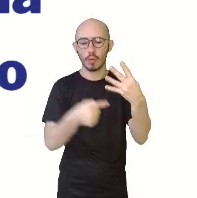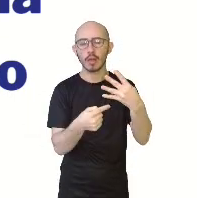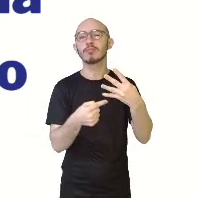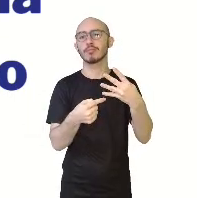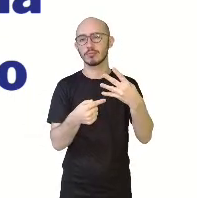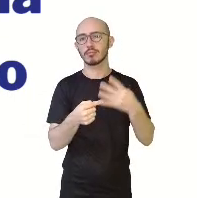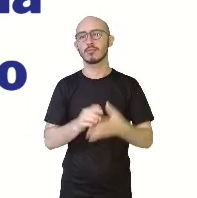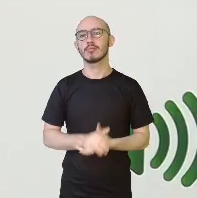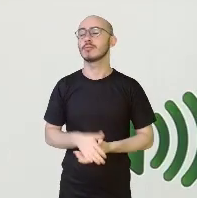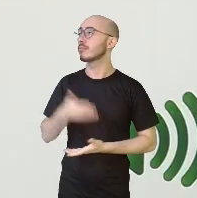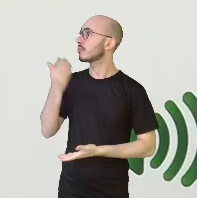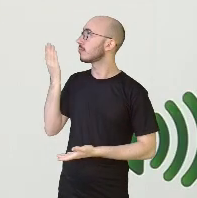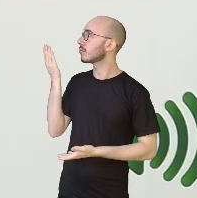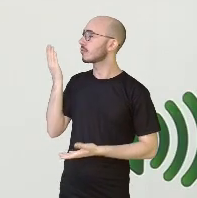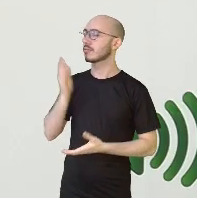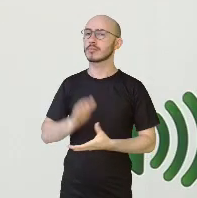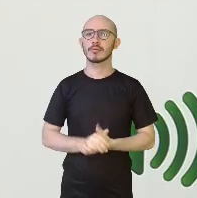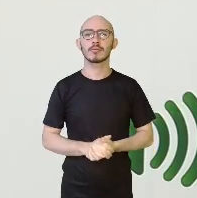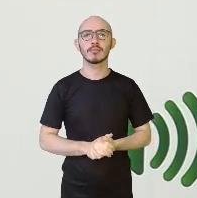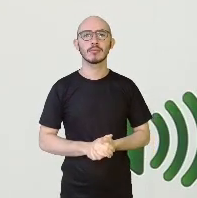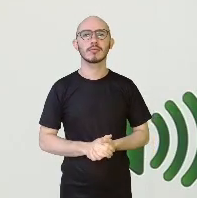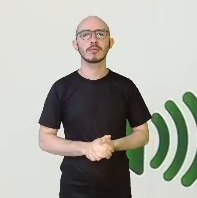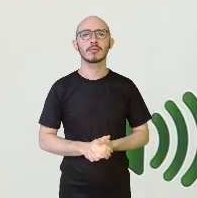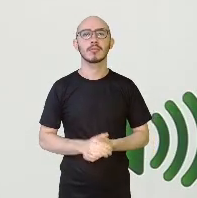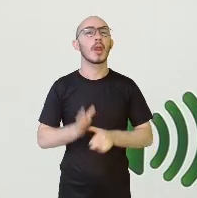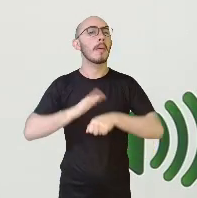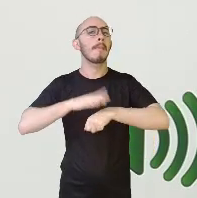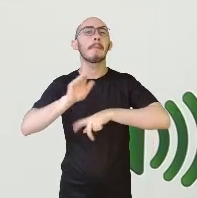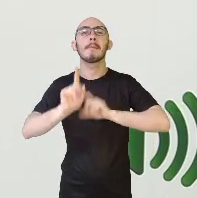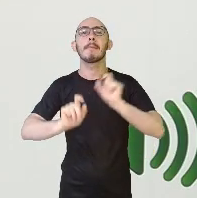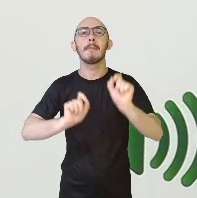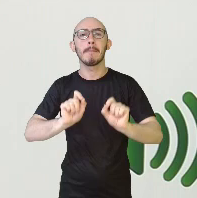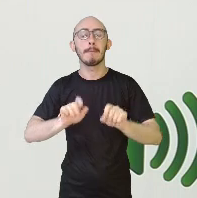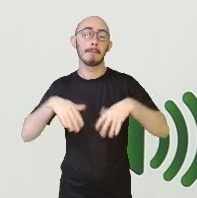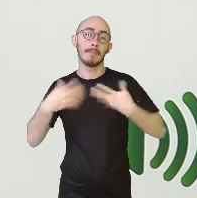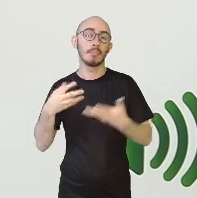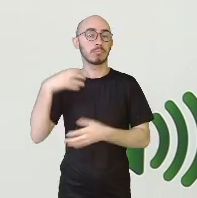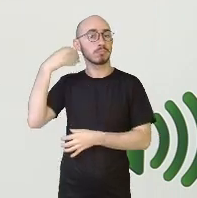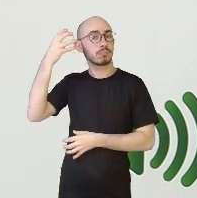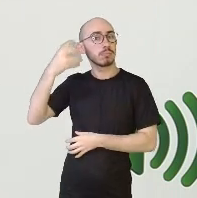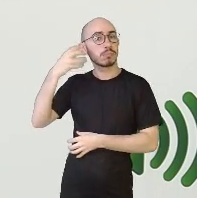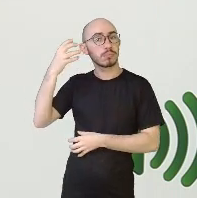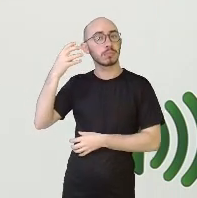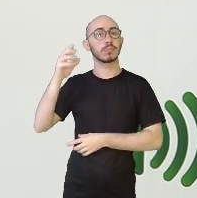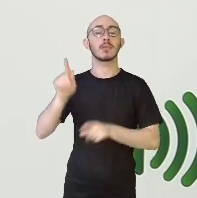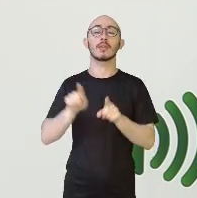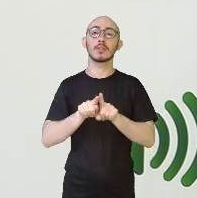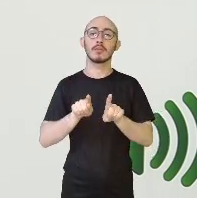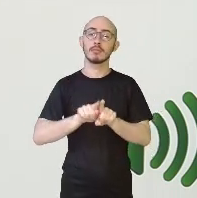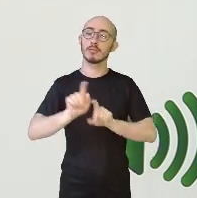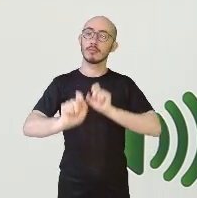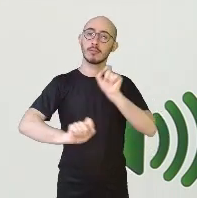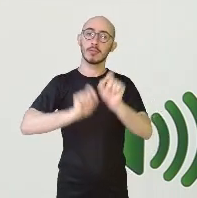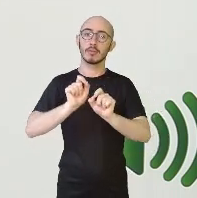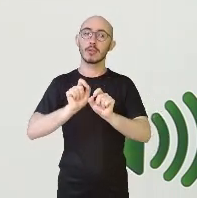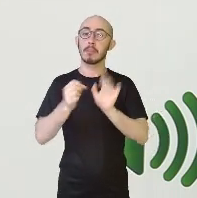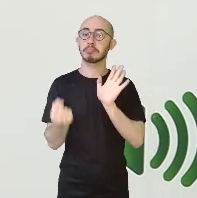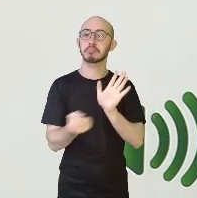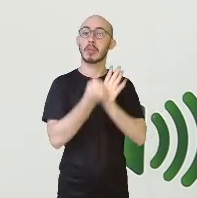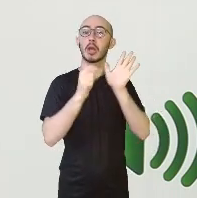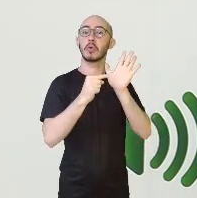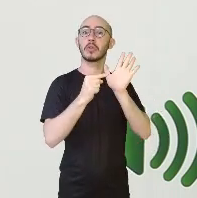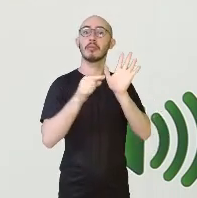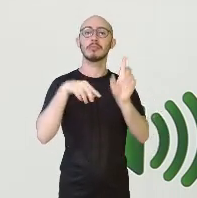dobrado. O que mais, professor? Bom, além da música, uma das coisas que são marcantes